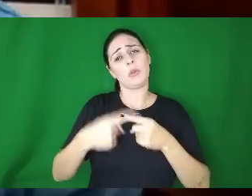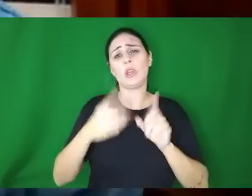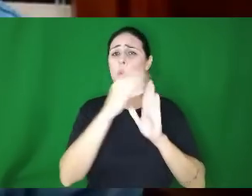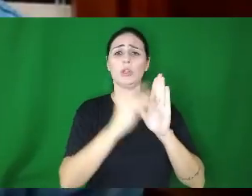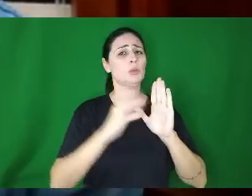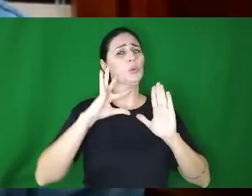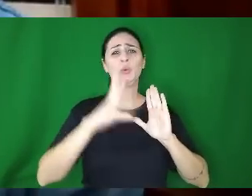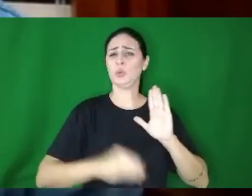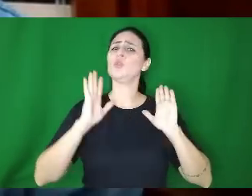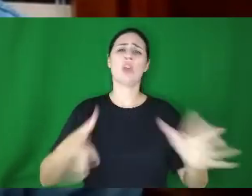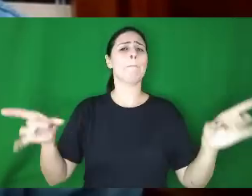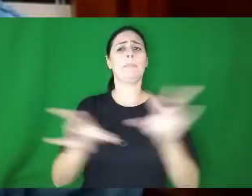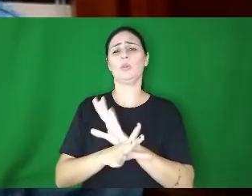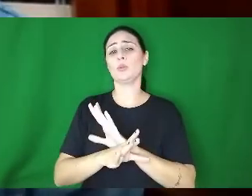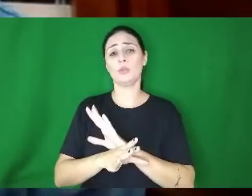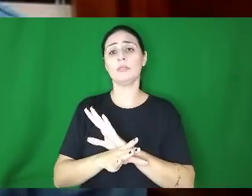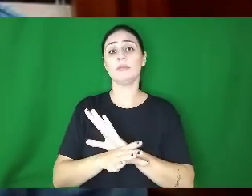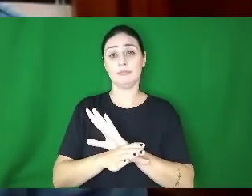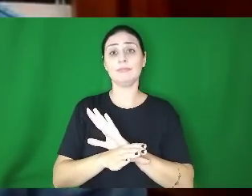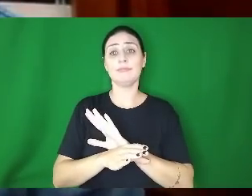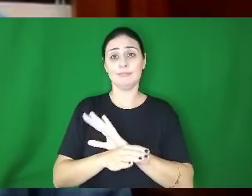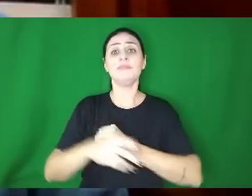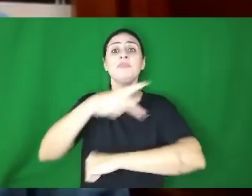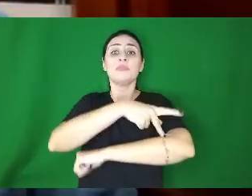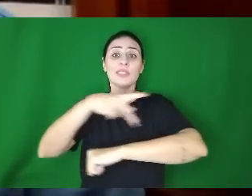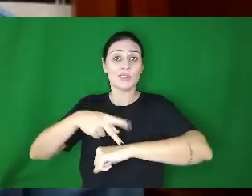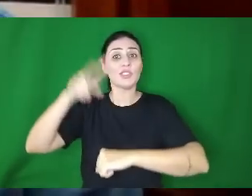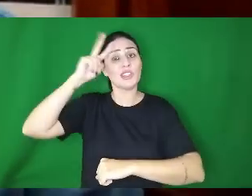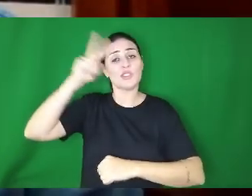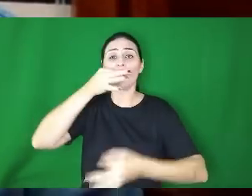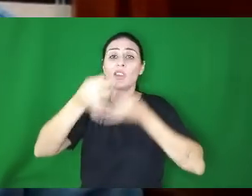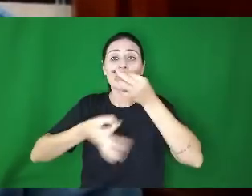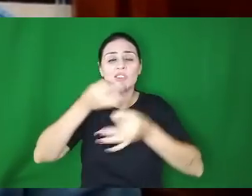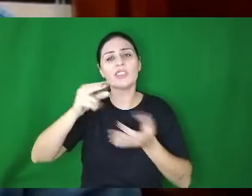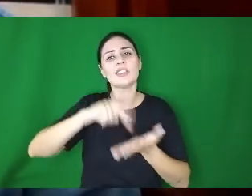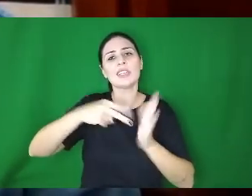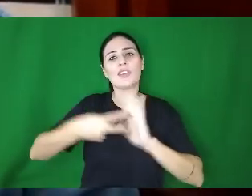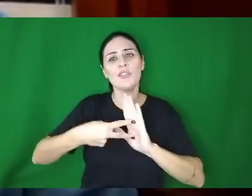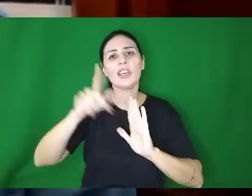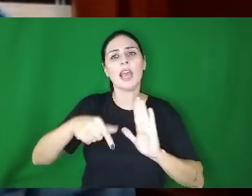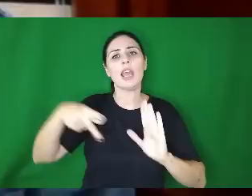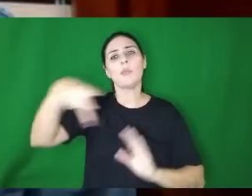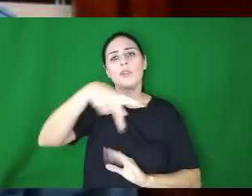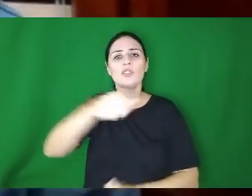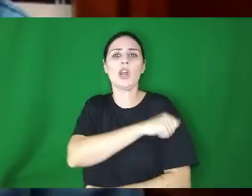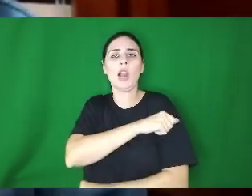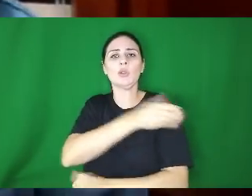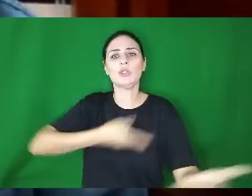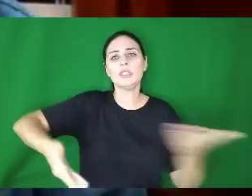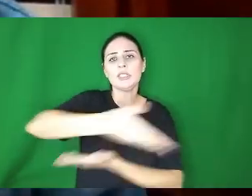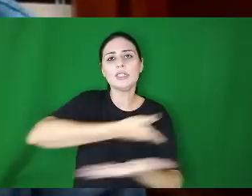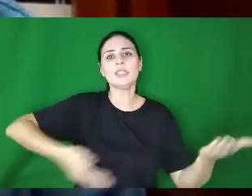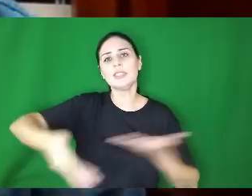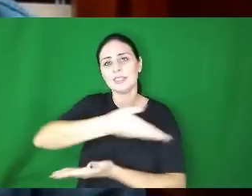mas ainda é com prejuízo. Não é porque alguém tem em casa e paga um professor particular para fazer essa reposição, que é por isso que nós somos